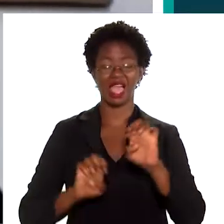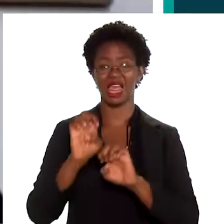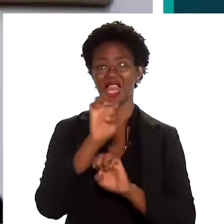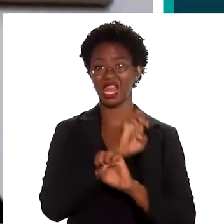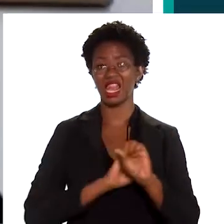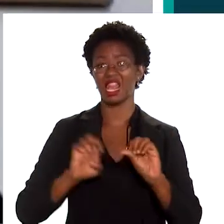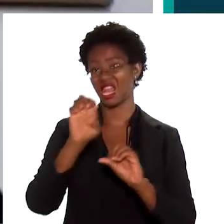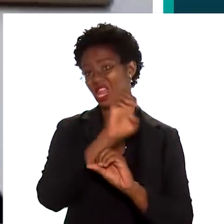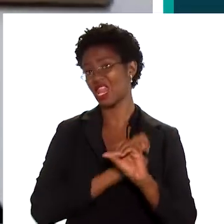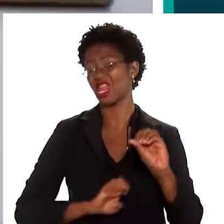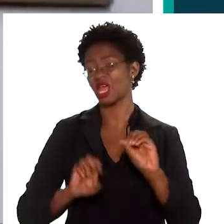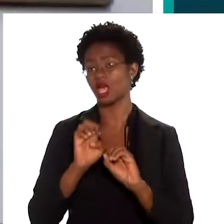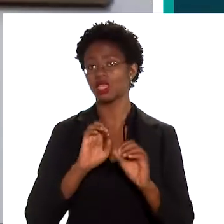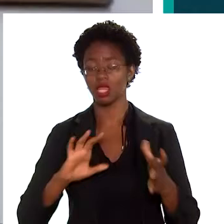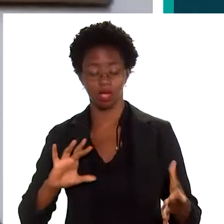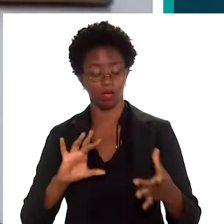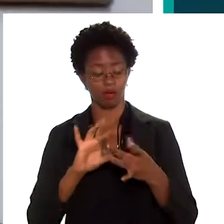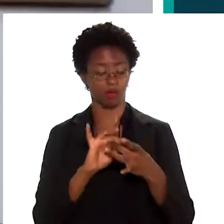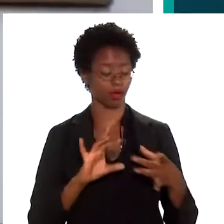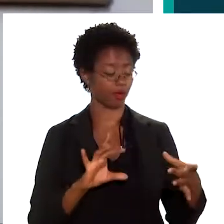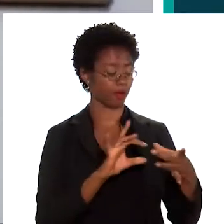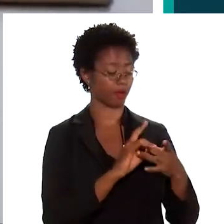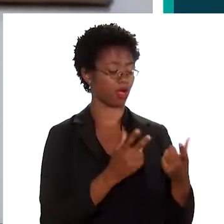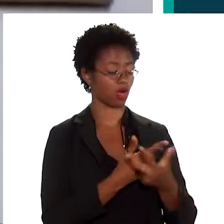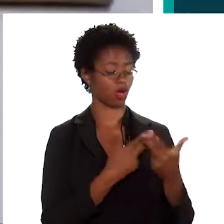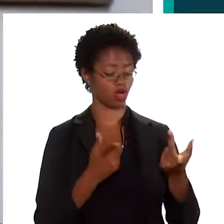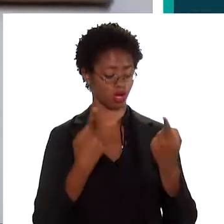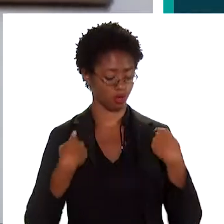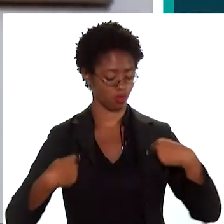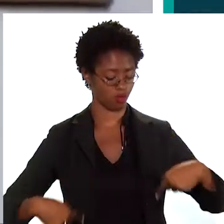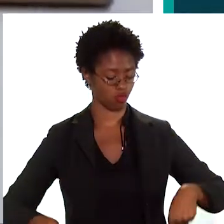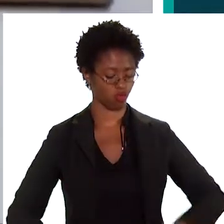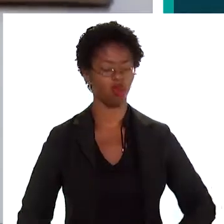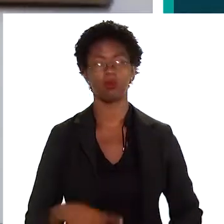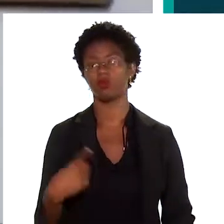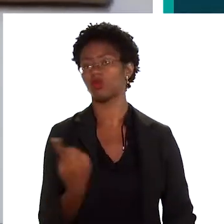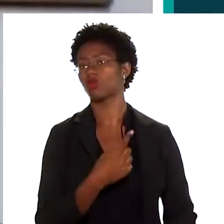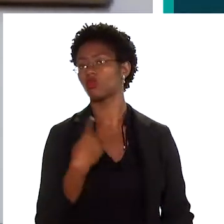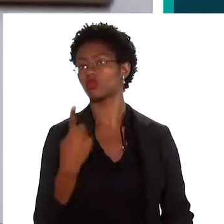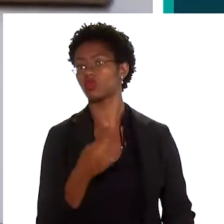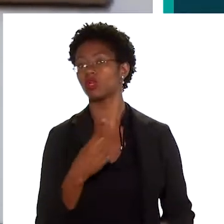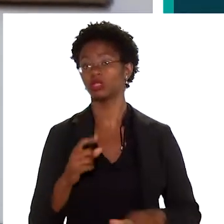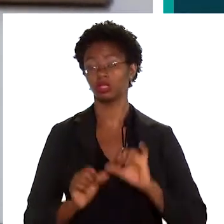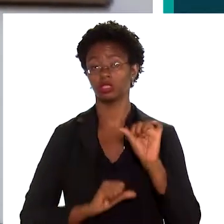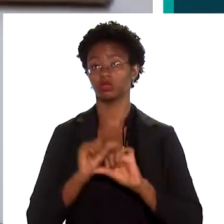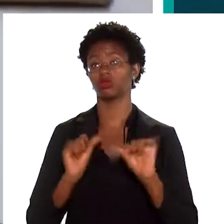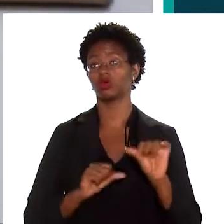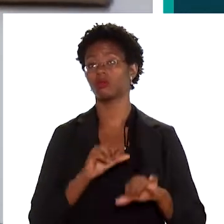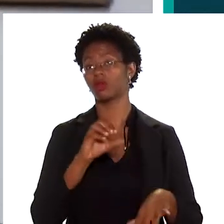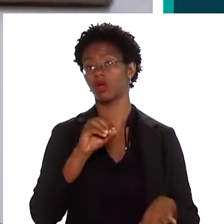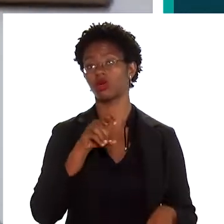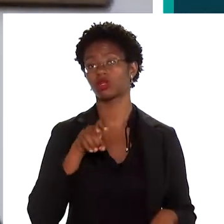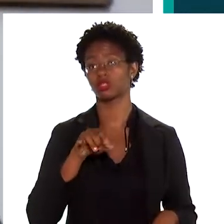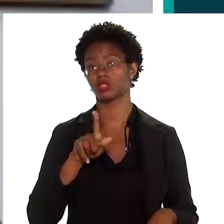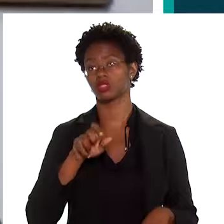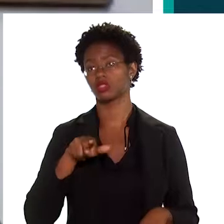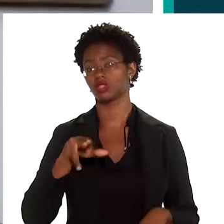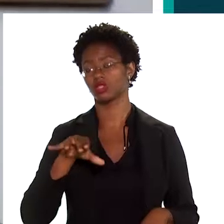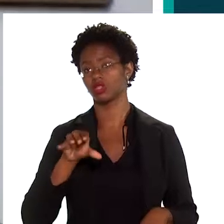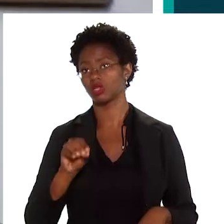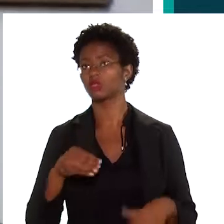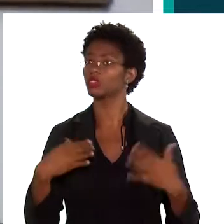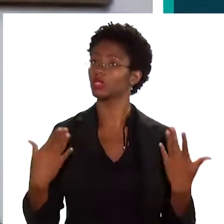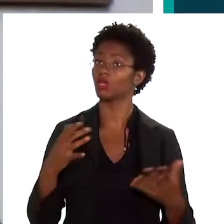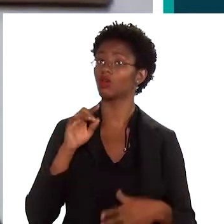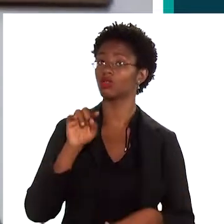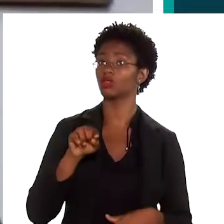elétrons que não estão pareados e podem se ligar a qualquer substância no nosso organismo, formando espécies reativas de oxigênio. Essa espécie reativa